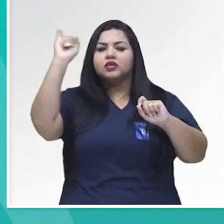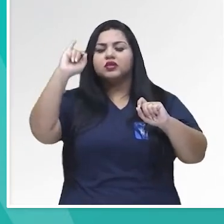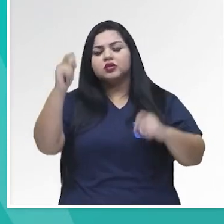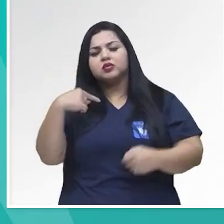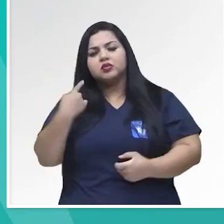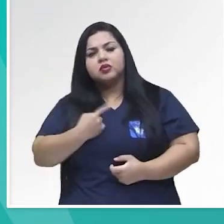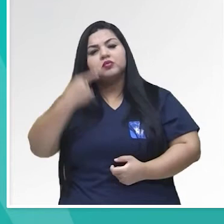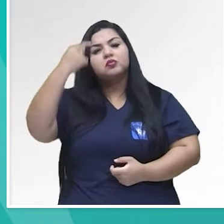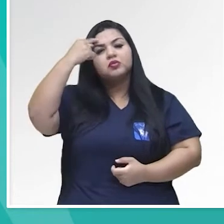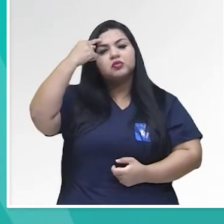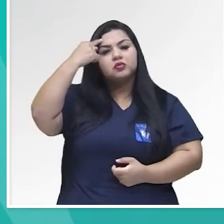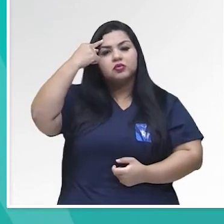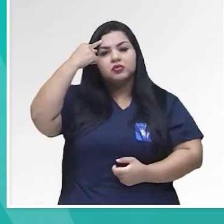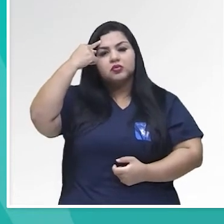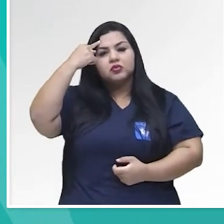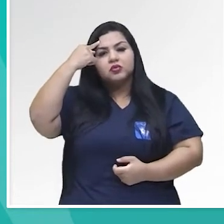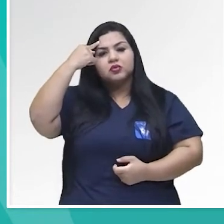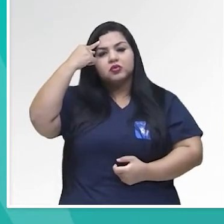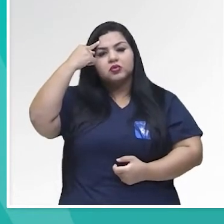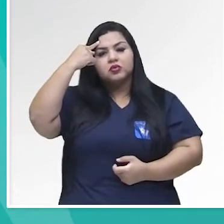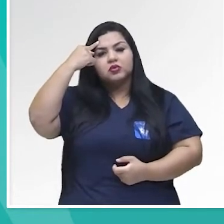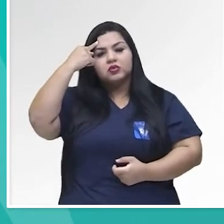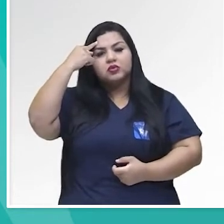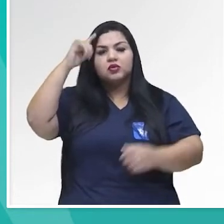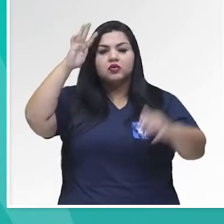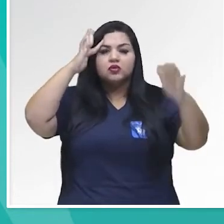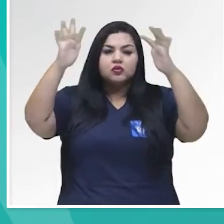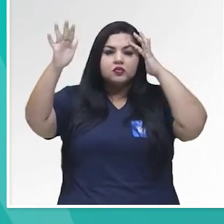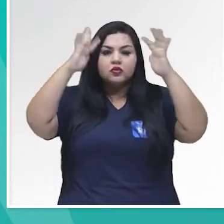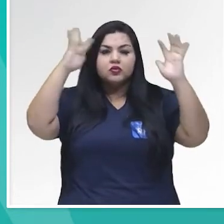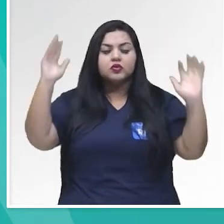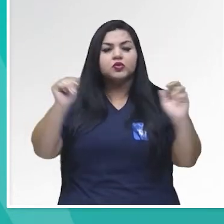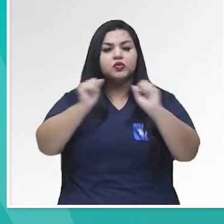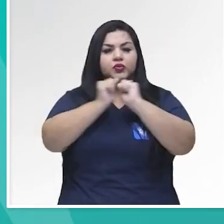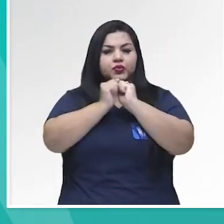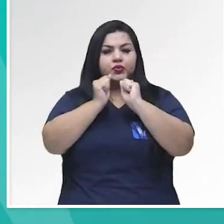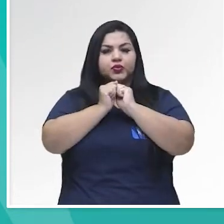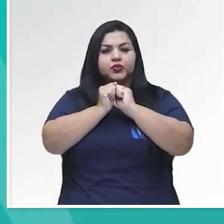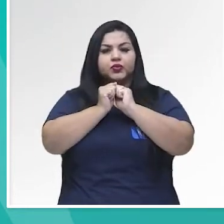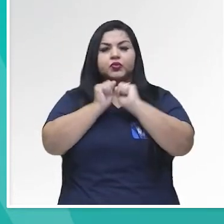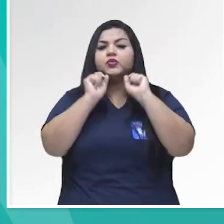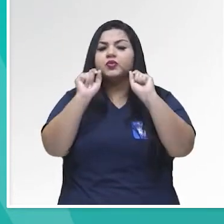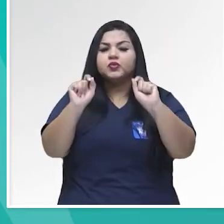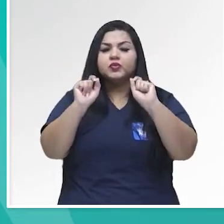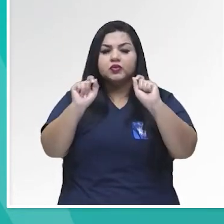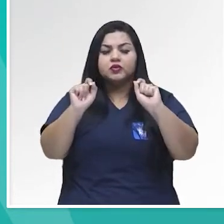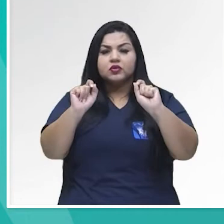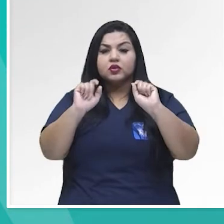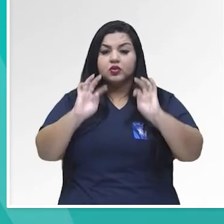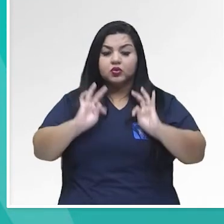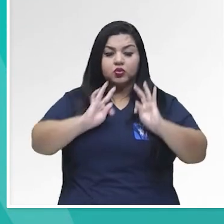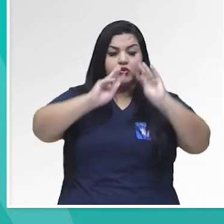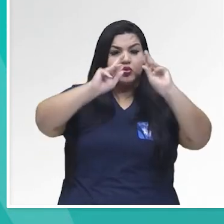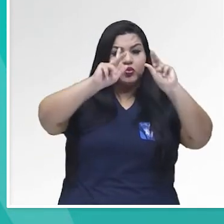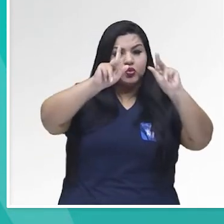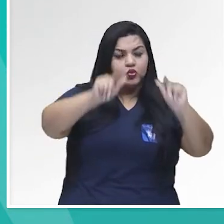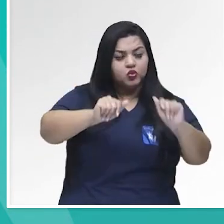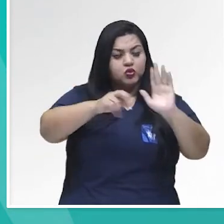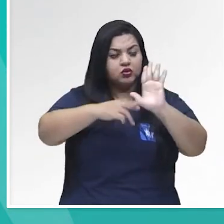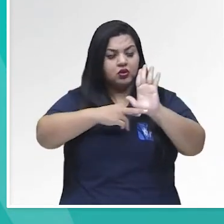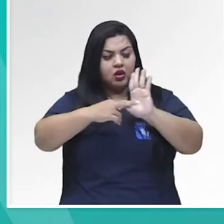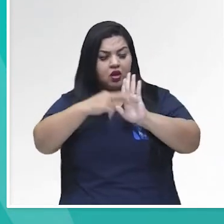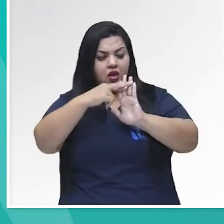pensarmos, nós refletirmos juntos? Que todo conjunto de